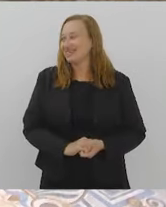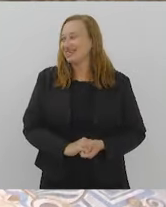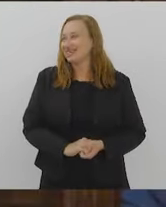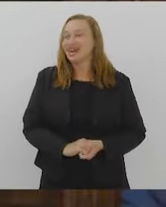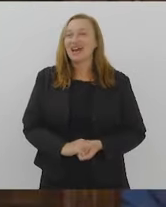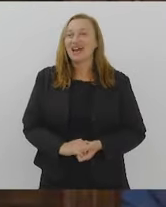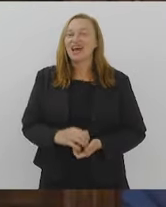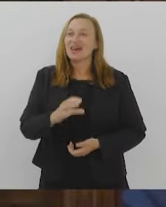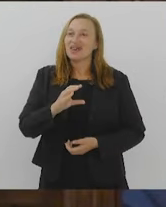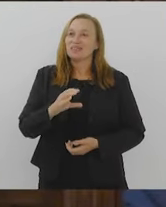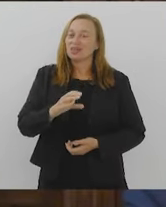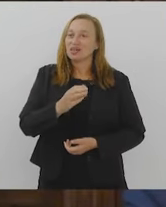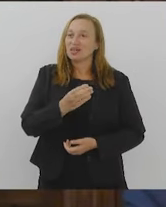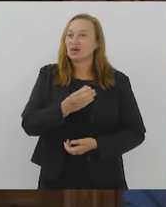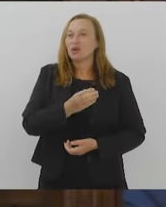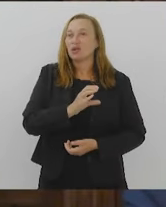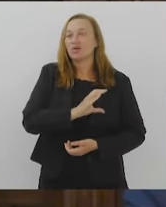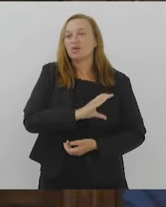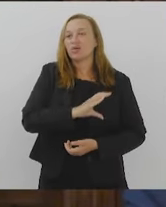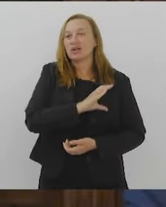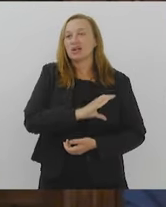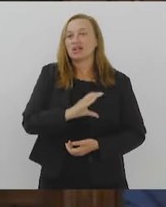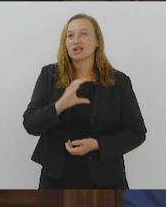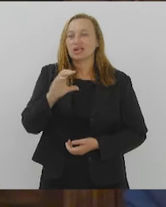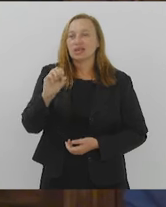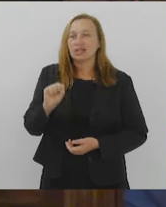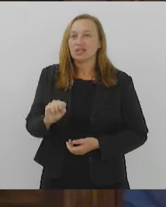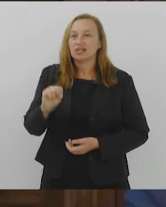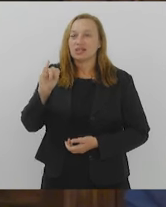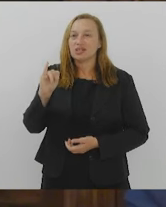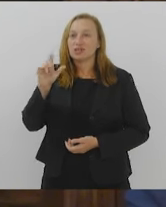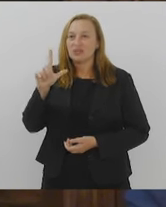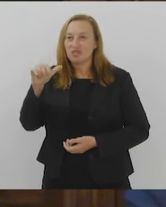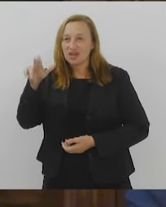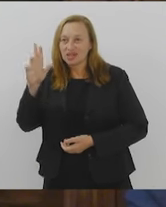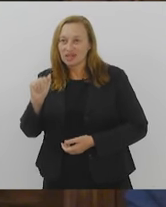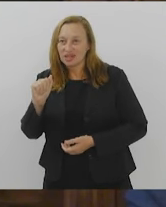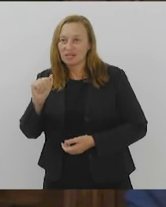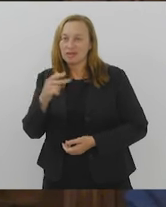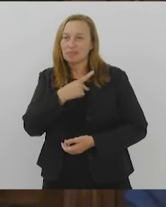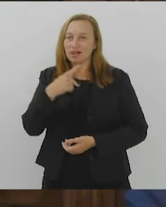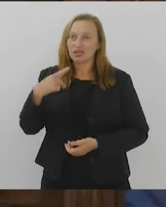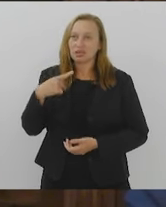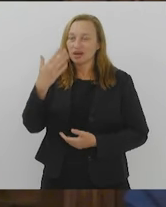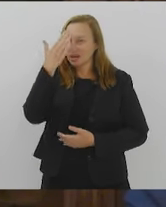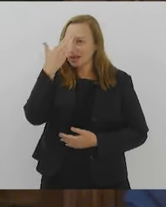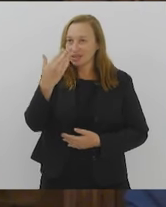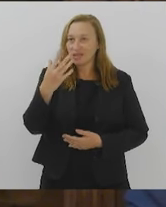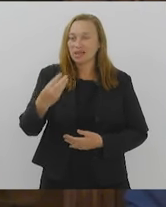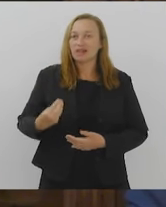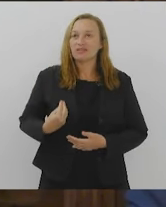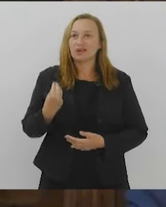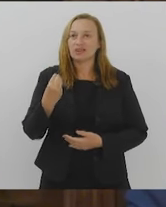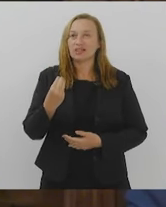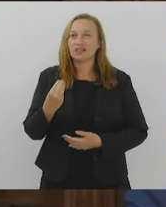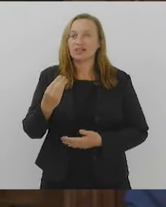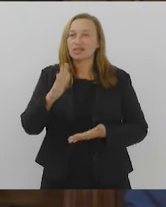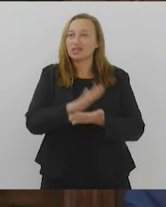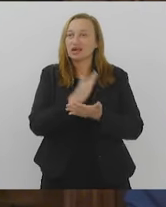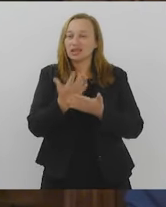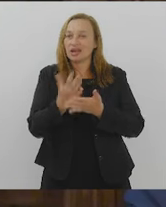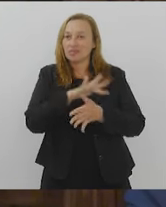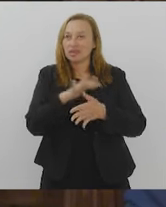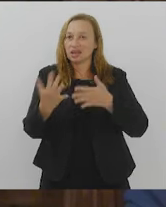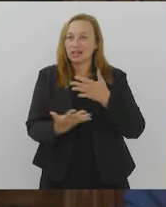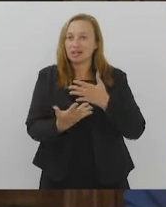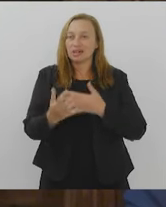cunhada, Silvana Calisto, pastora Silvana. Agradecer a presença da Yatsa, nossa intérprete de Libras. Uma salva